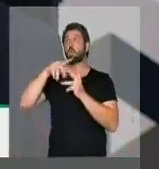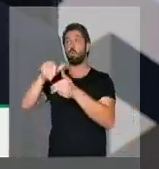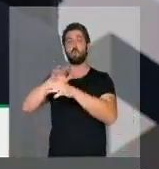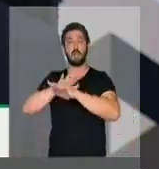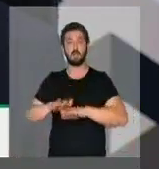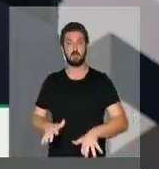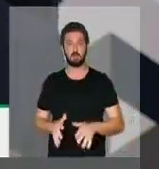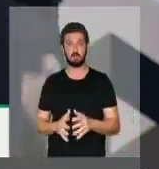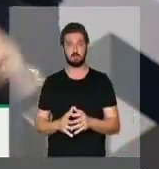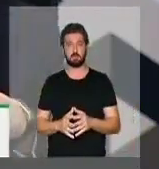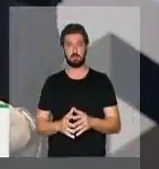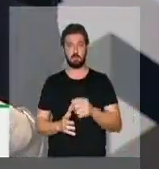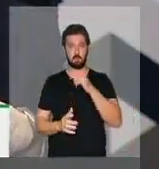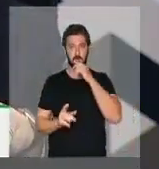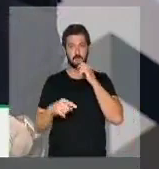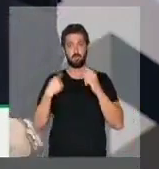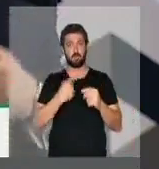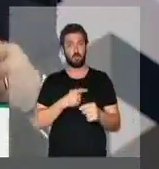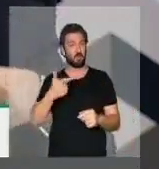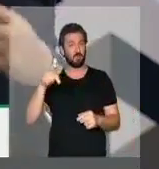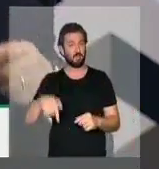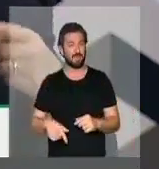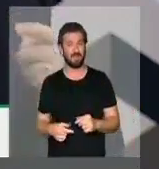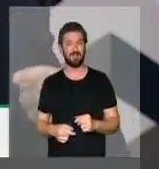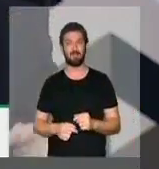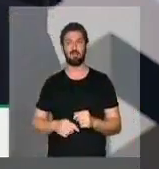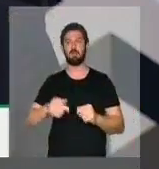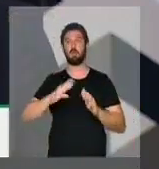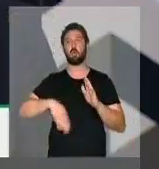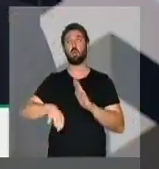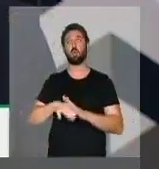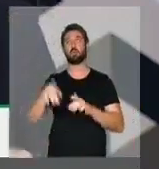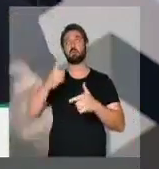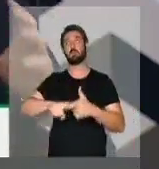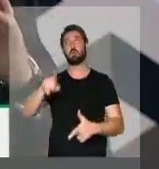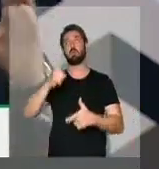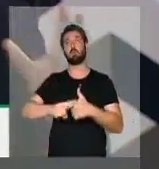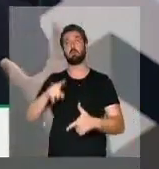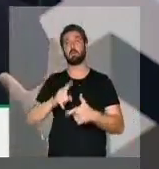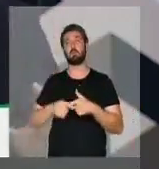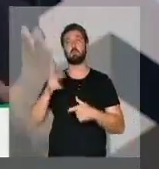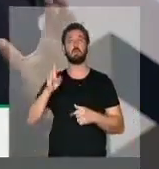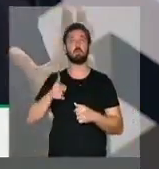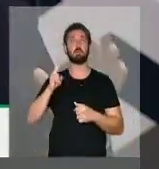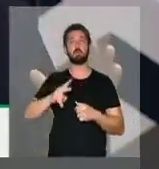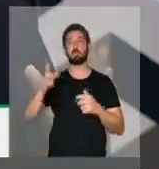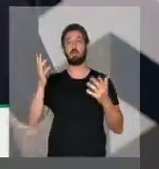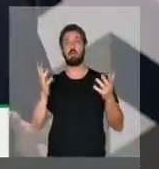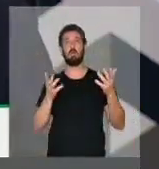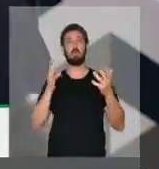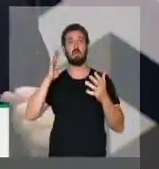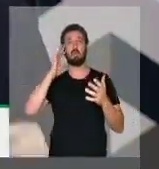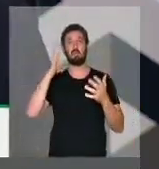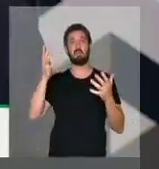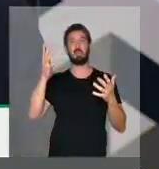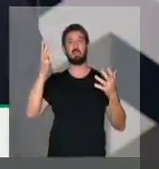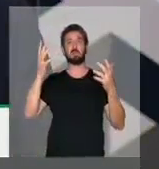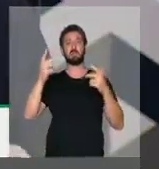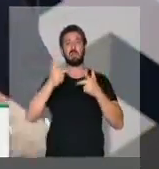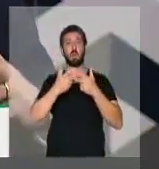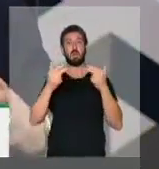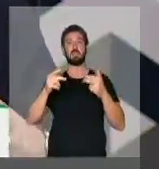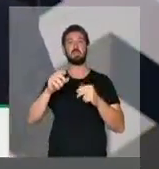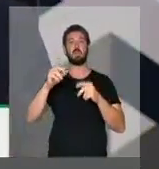funcionam melhor. E por nós não termos isso, vivemos todas essas mazelas de ficarmos sempre entre decisões